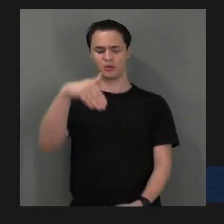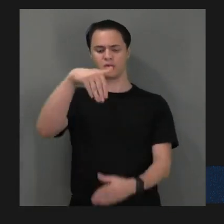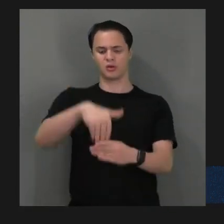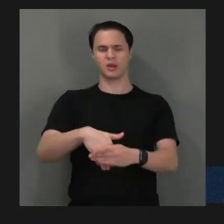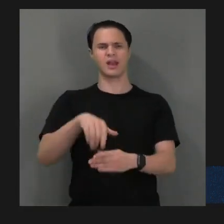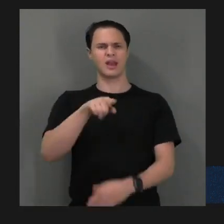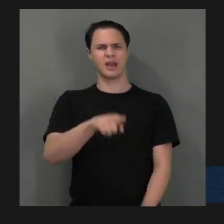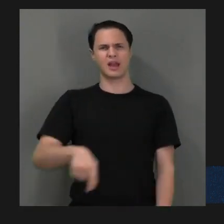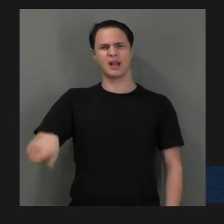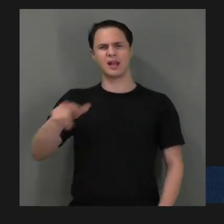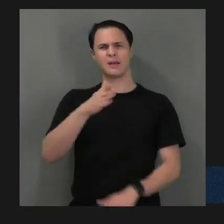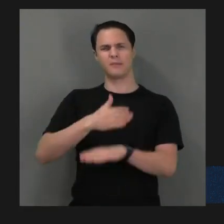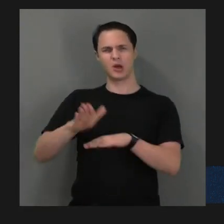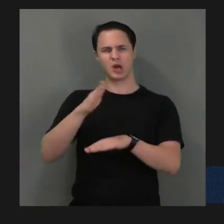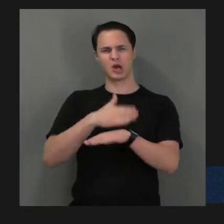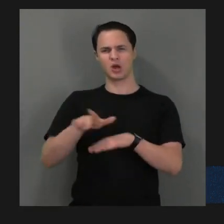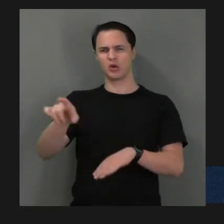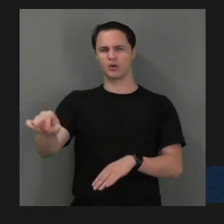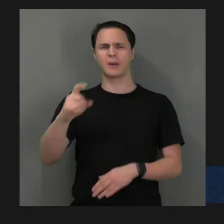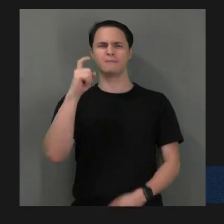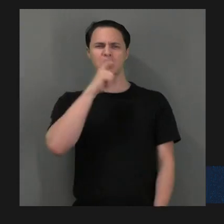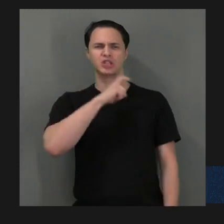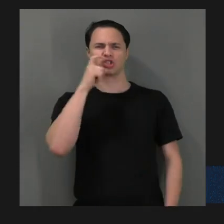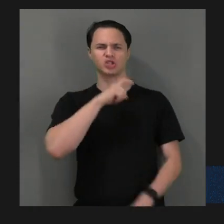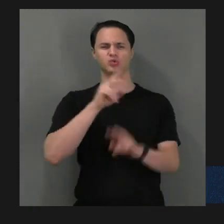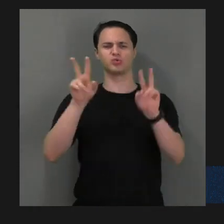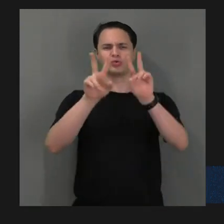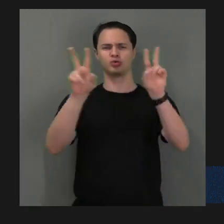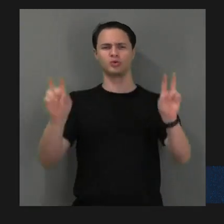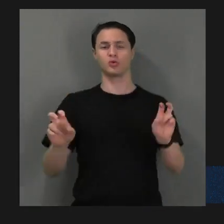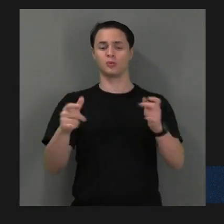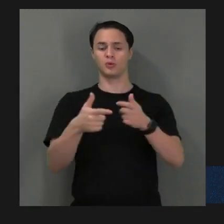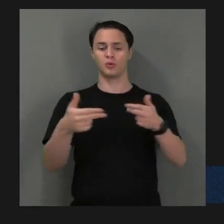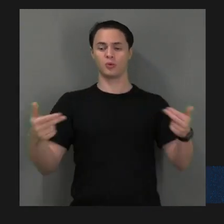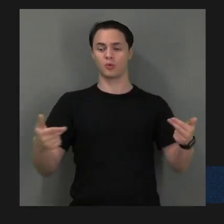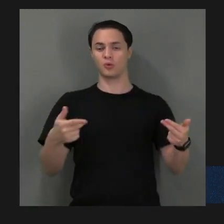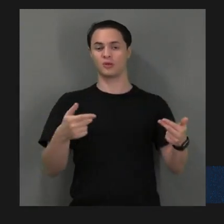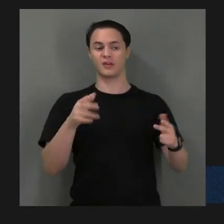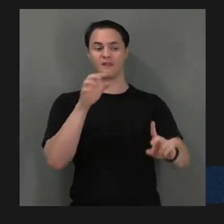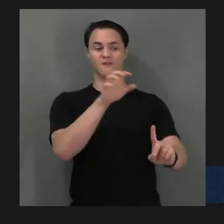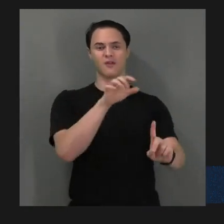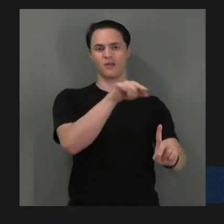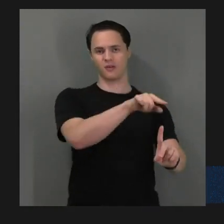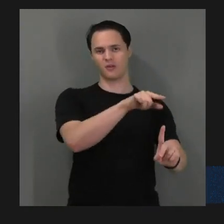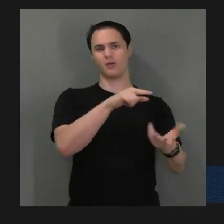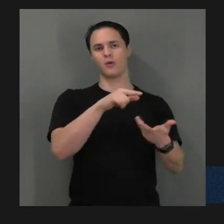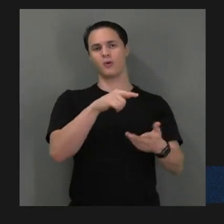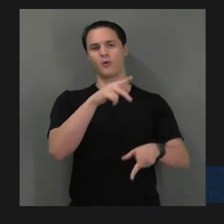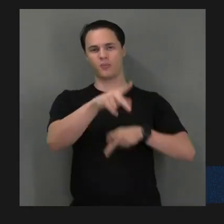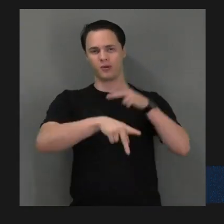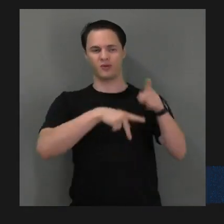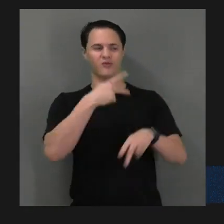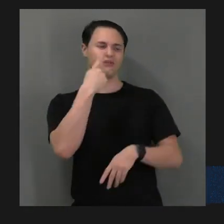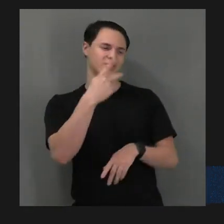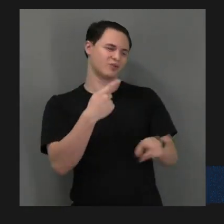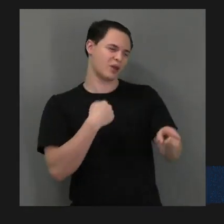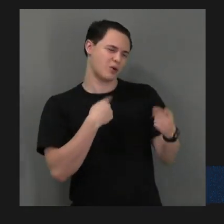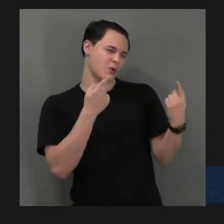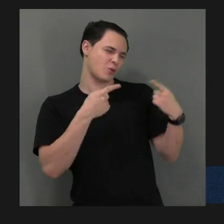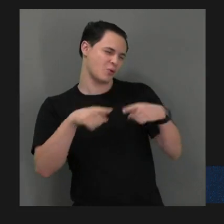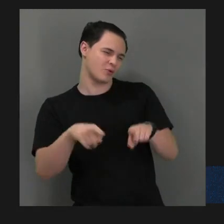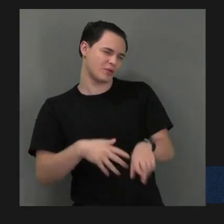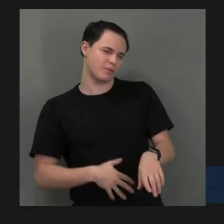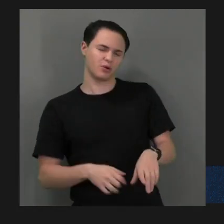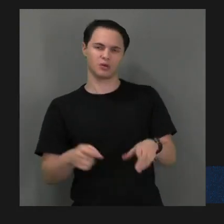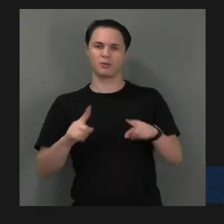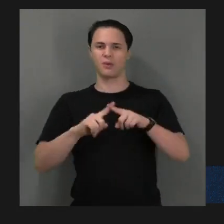praticando estelionato ao mentir sobre questões relevantes para o nosso povo, como aborto, drogas e apoio